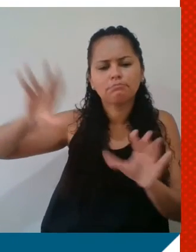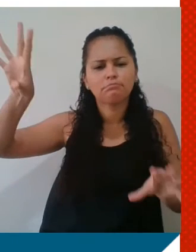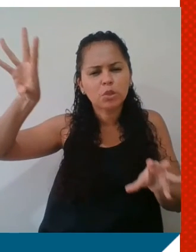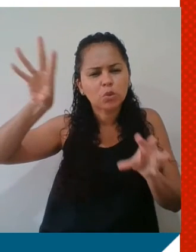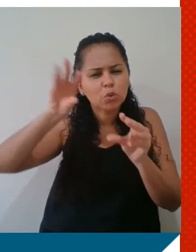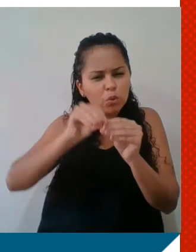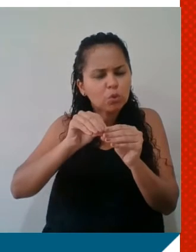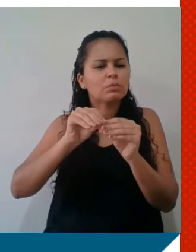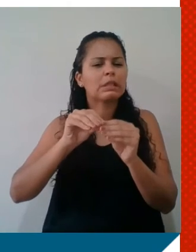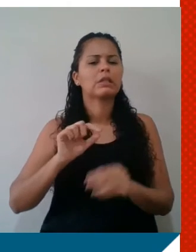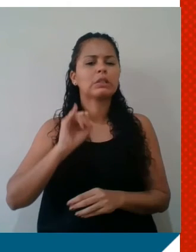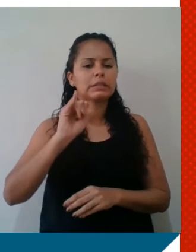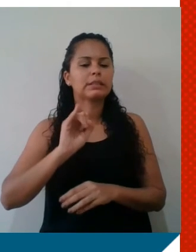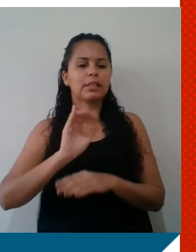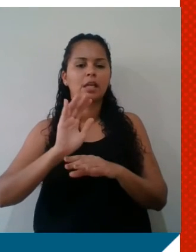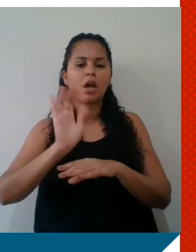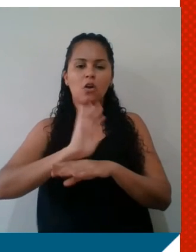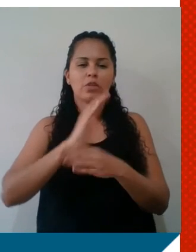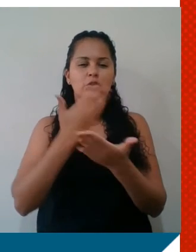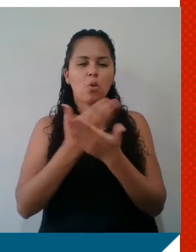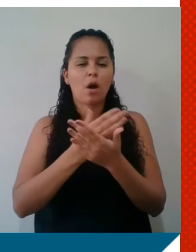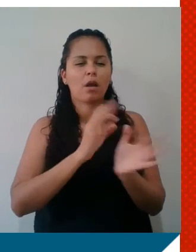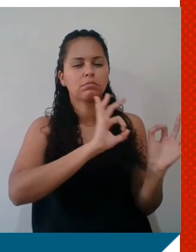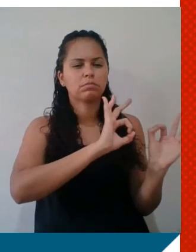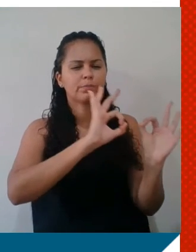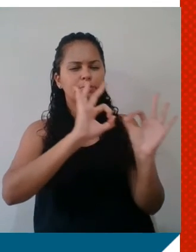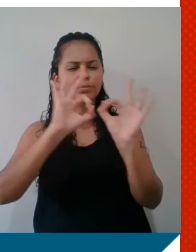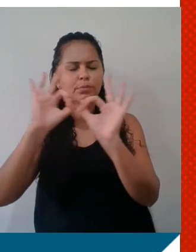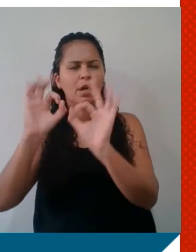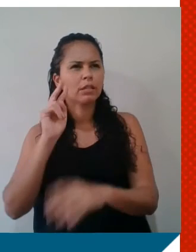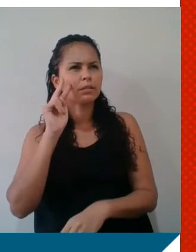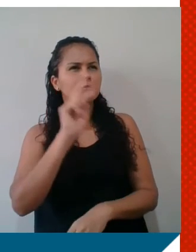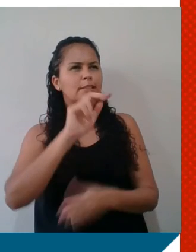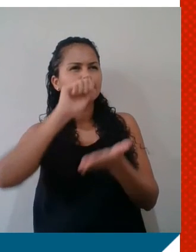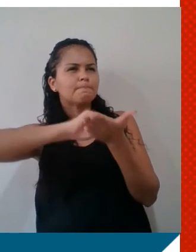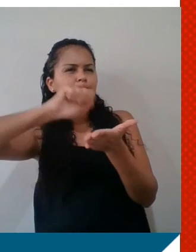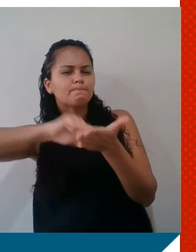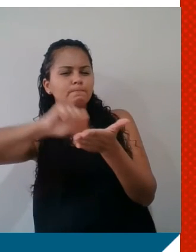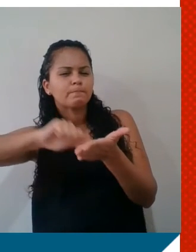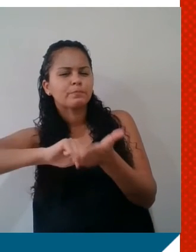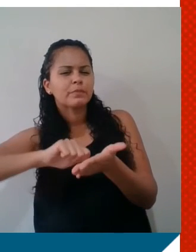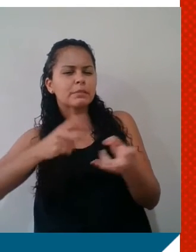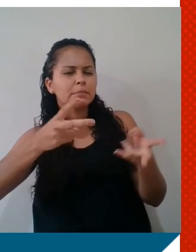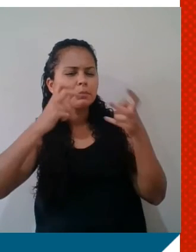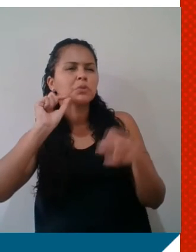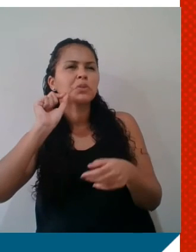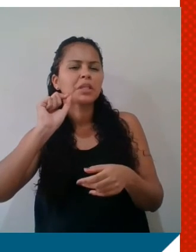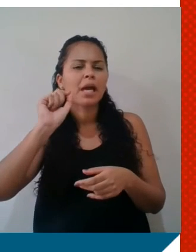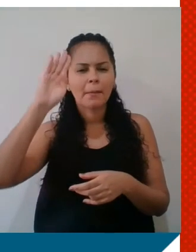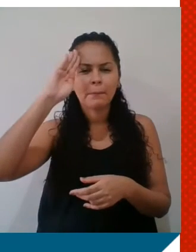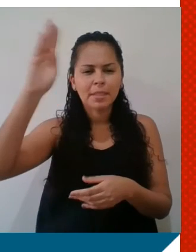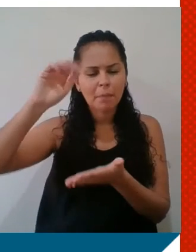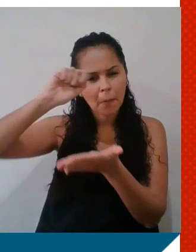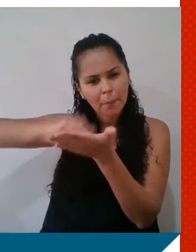falou. Ou então, se você está assistindo uma videoaula, você já vai montando um mapa mental, ou fazendo as anotações, marcando o que é principal.